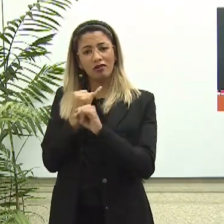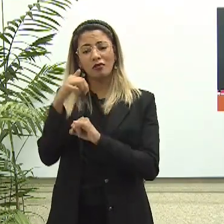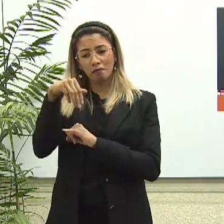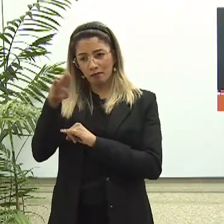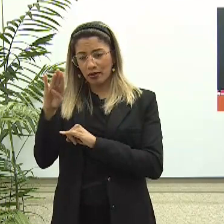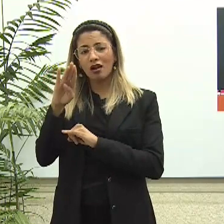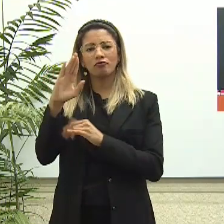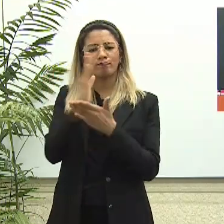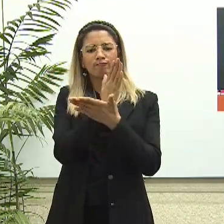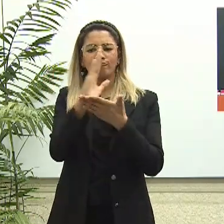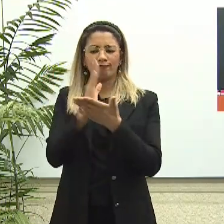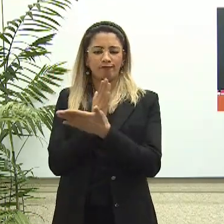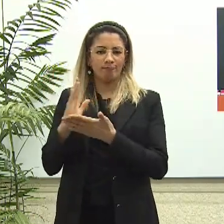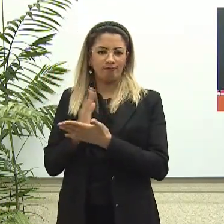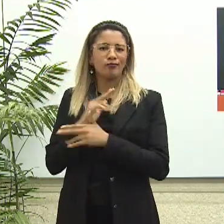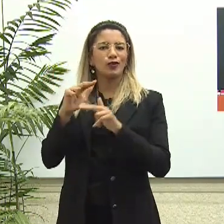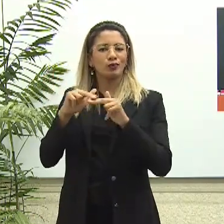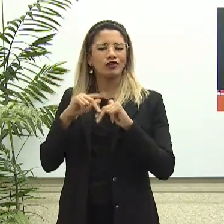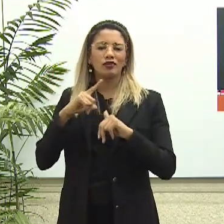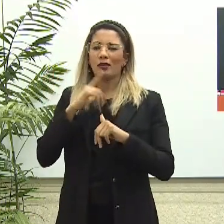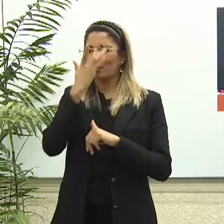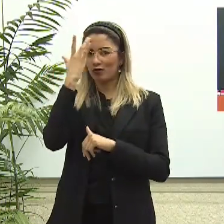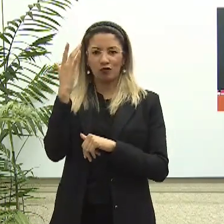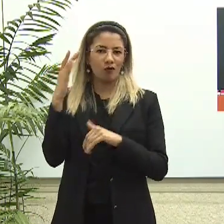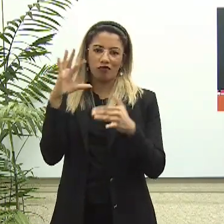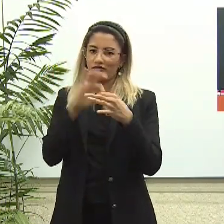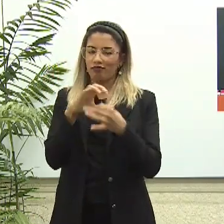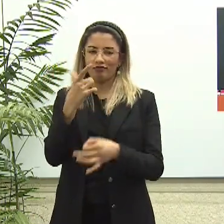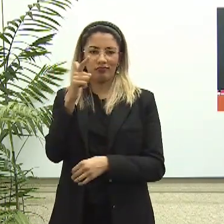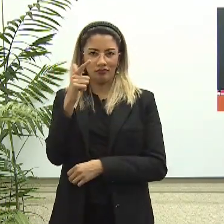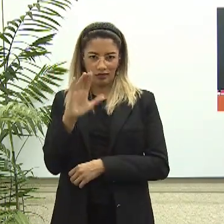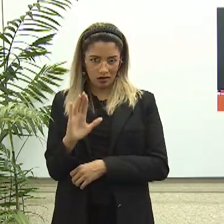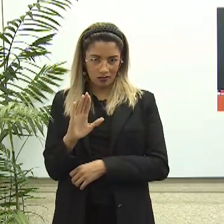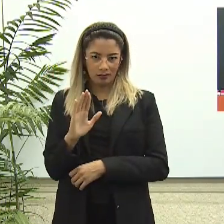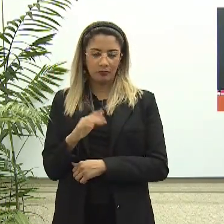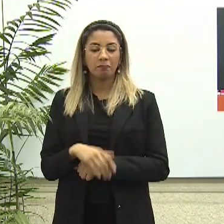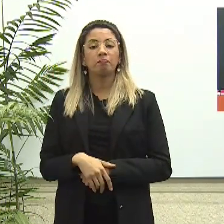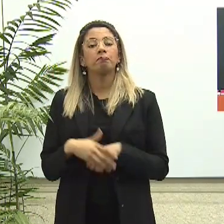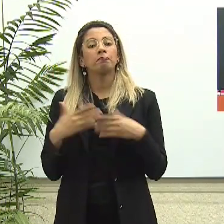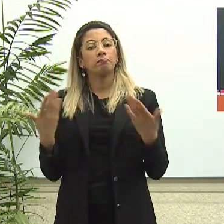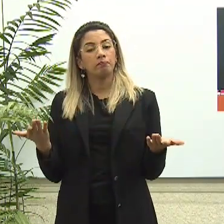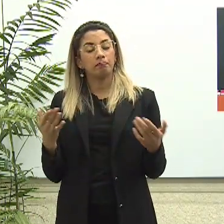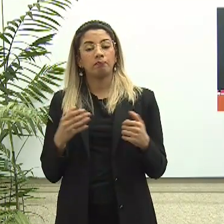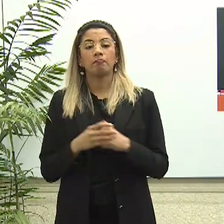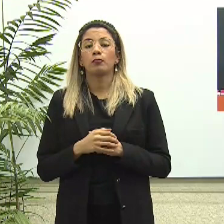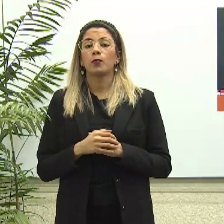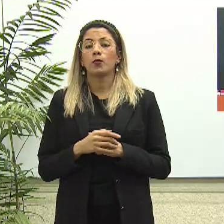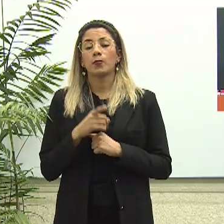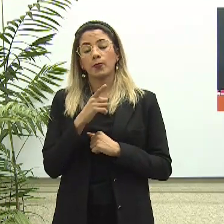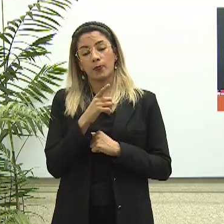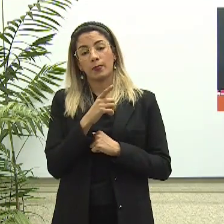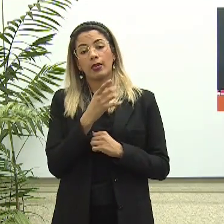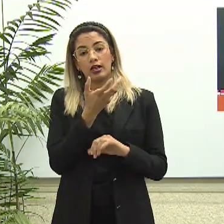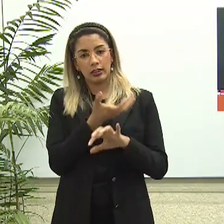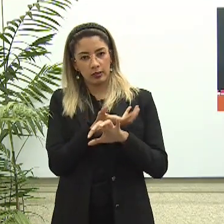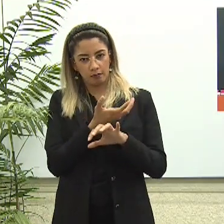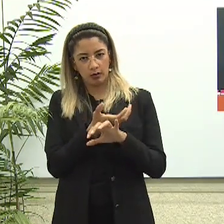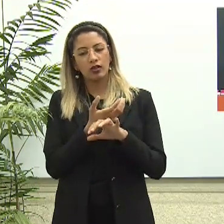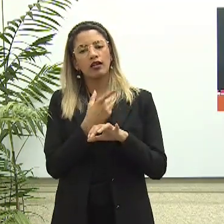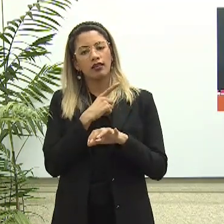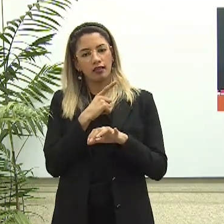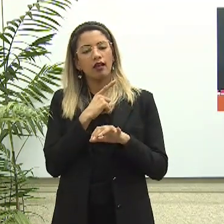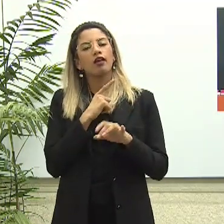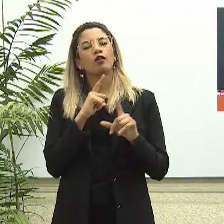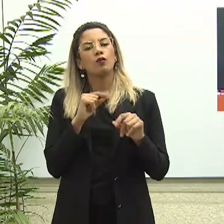outro lado dos desconectados mas a segunda questão que me trouxe é essa lá nessa disciplina eu pude ter um laboratório